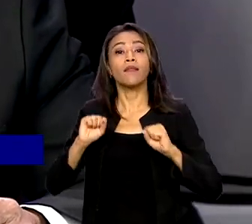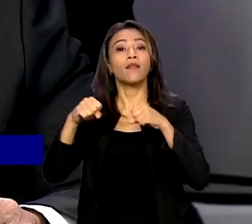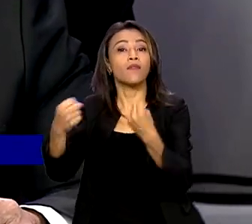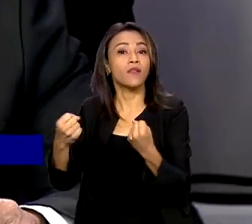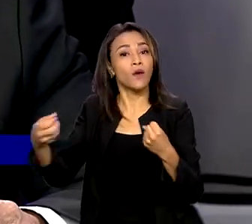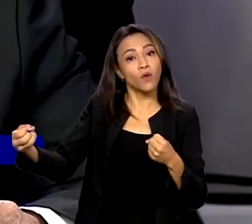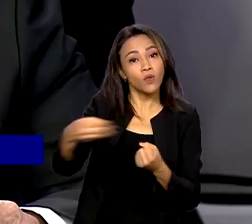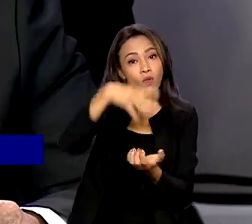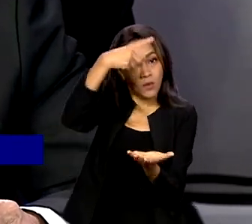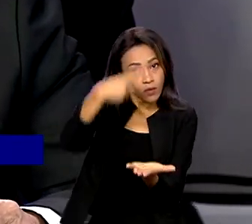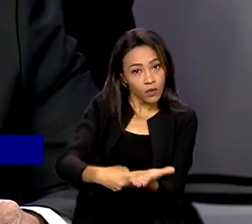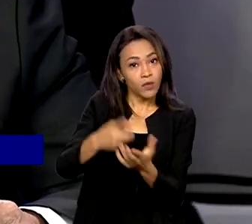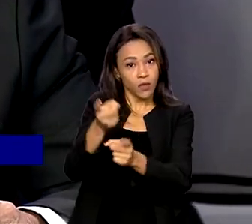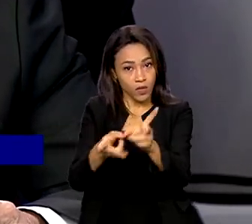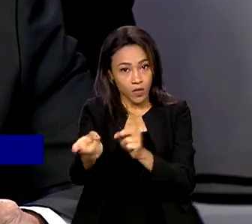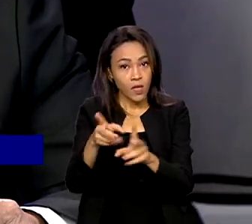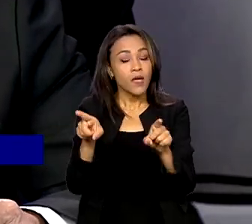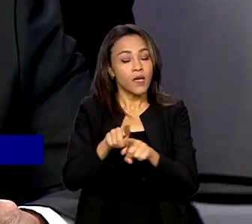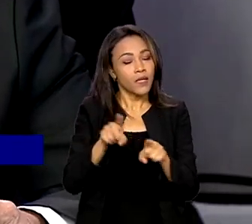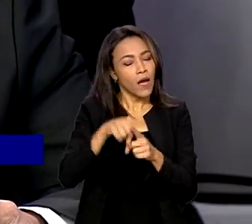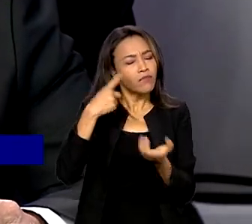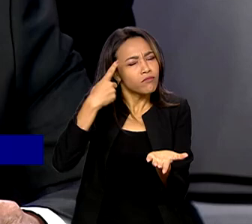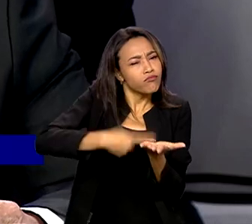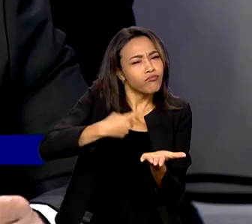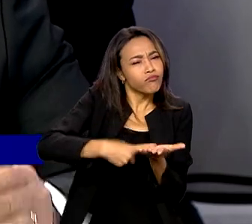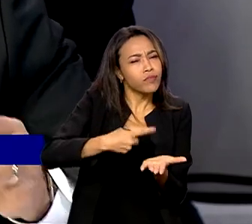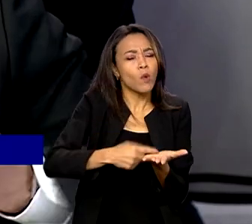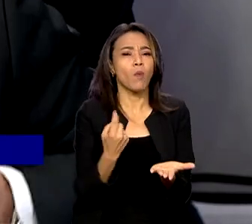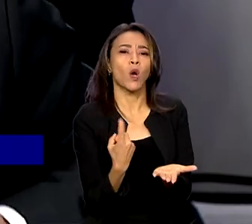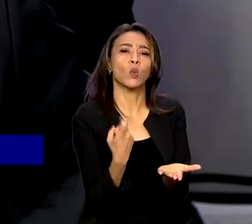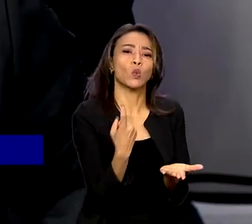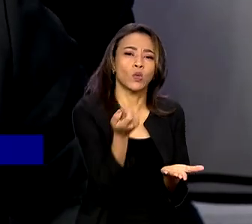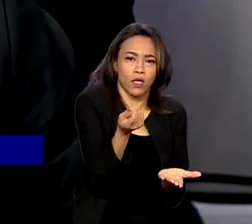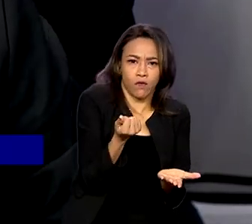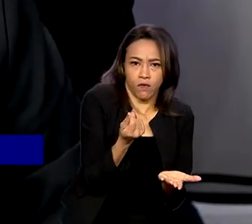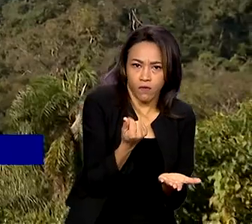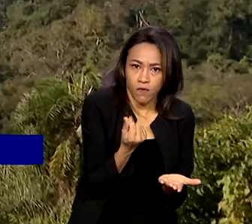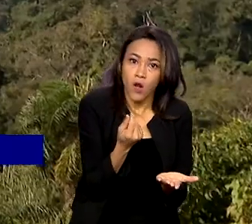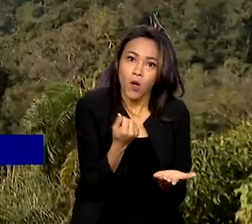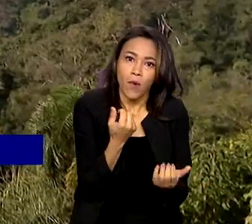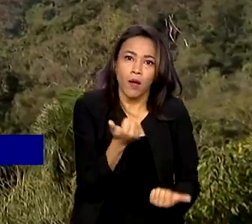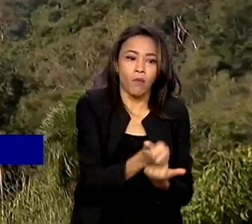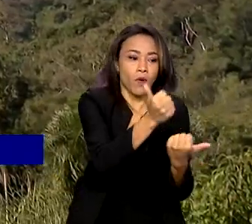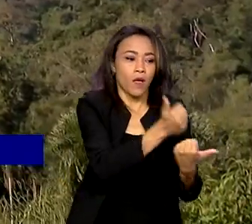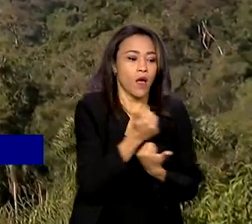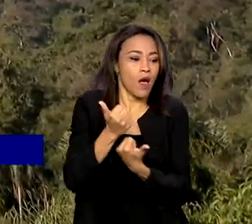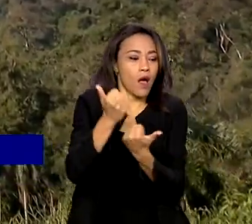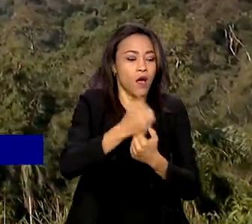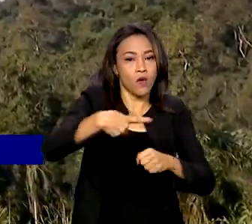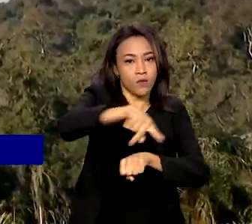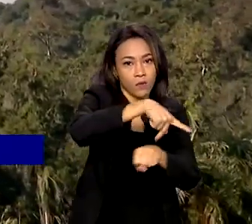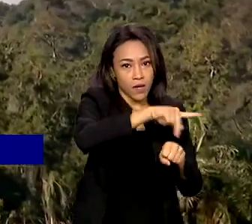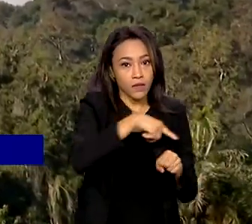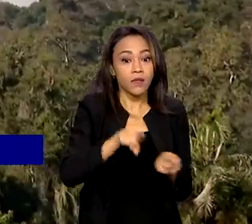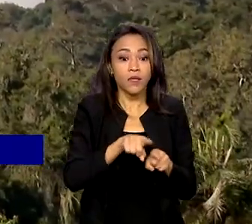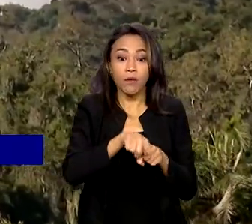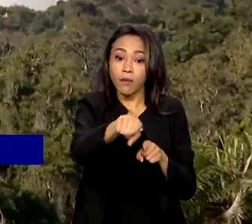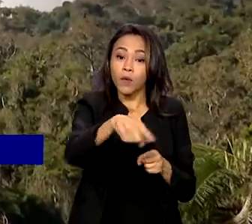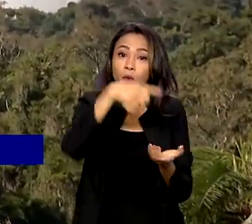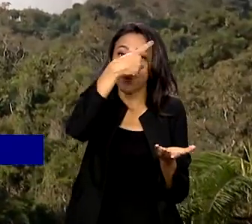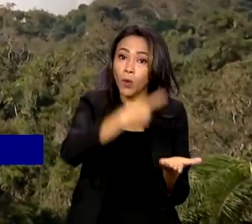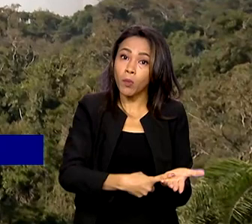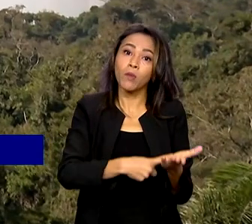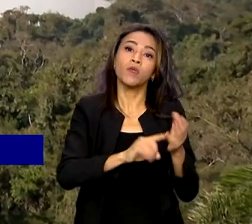pretende dar andamento à discussão sobre uma moeda única para fortalecer os negócios no bloco e ainda fortalecer a agenda verde que garanta